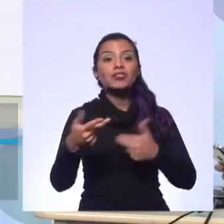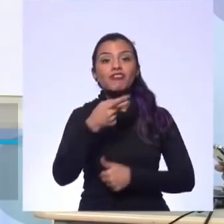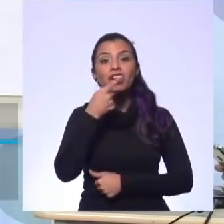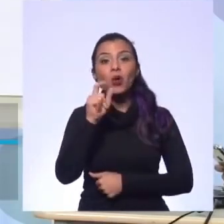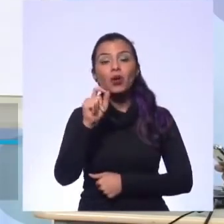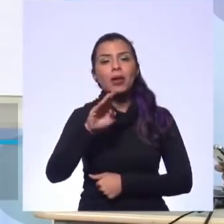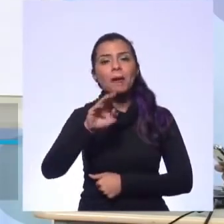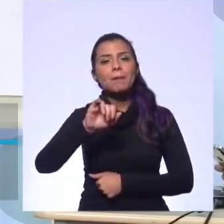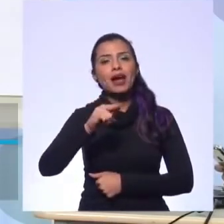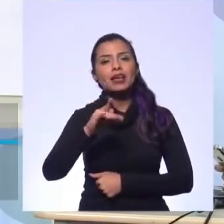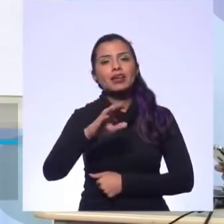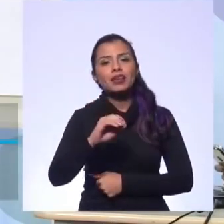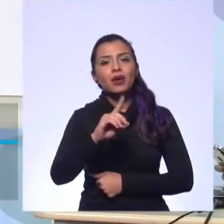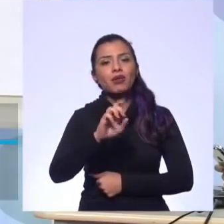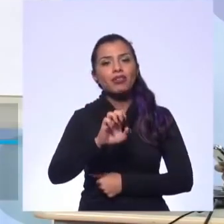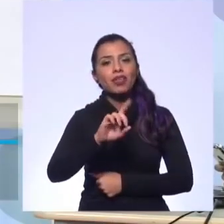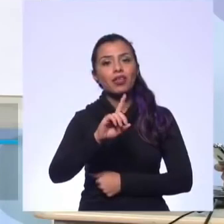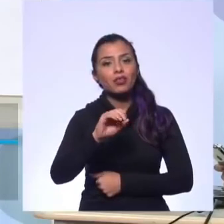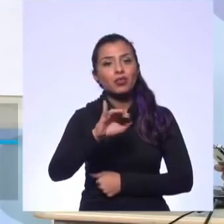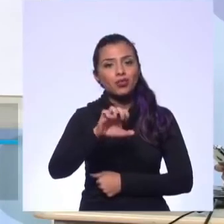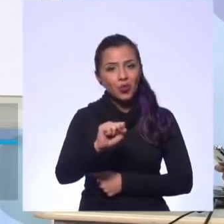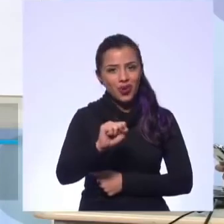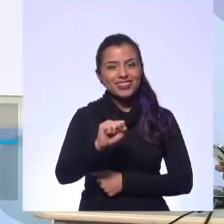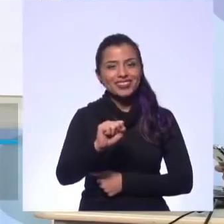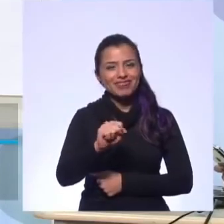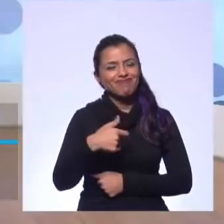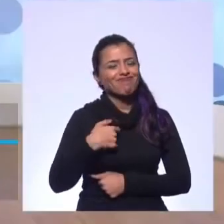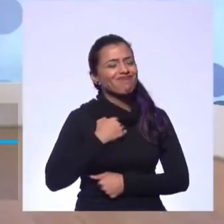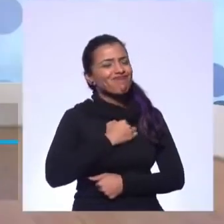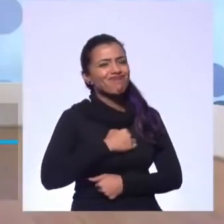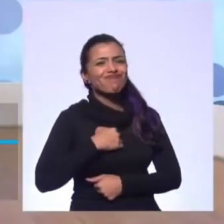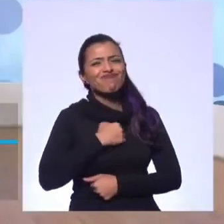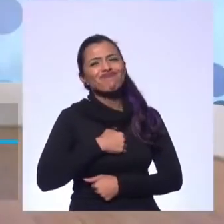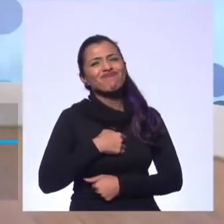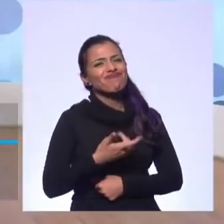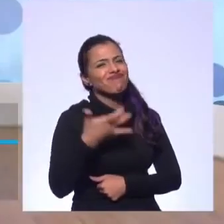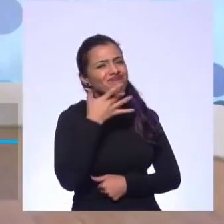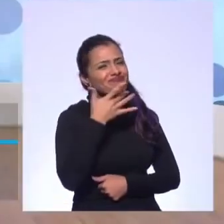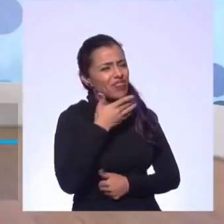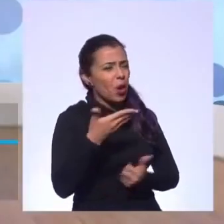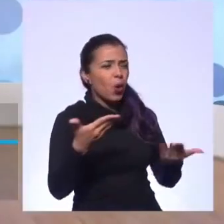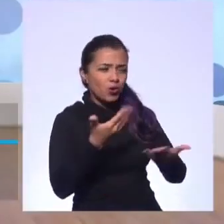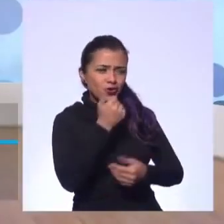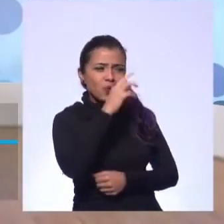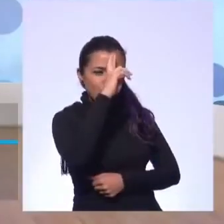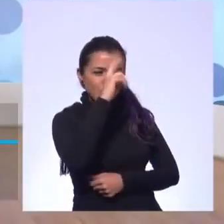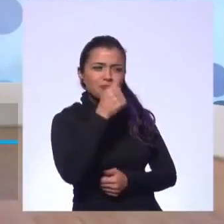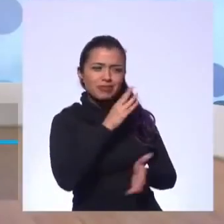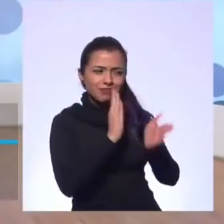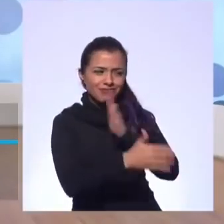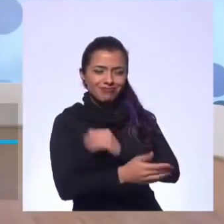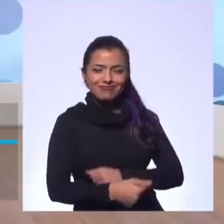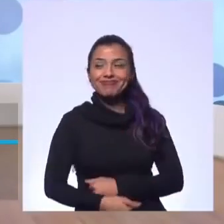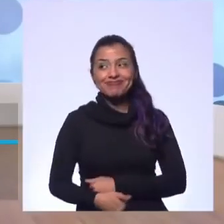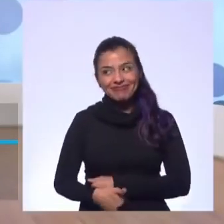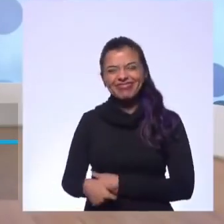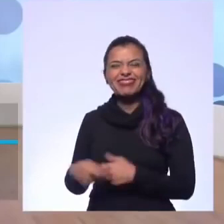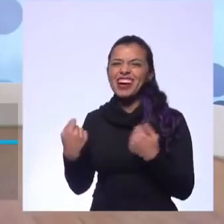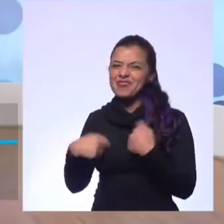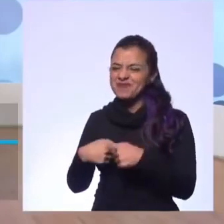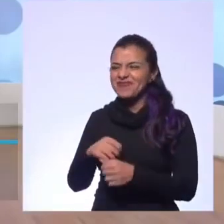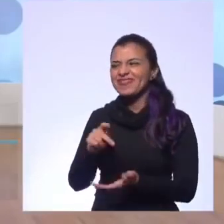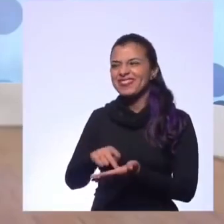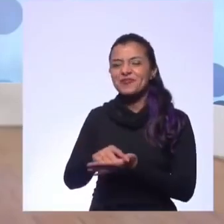de 2. Acho que é hoje no almoço, hein, Antônia? Eita, precisamos sair para almoçar, hein, gente? Vamos lá. Toma cuidado então, olha só, com